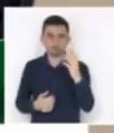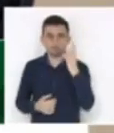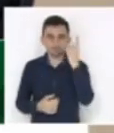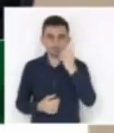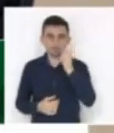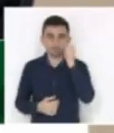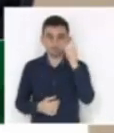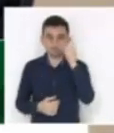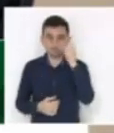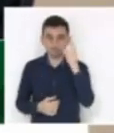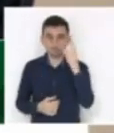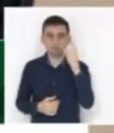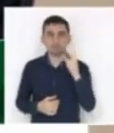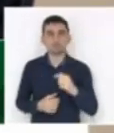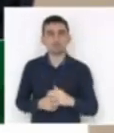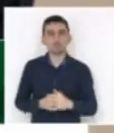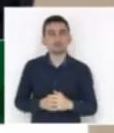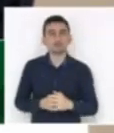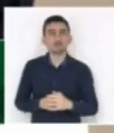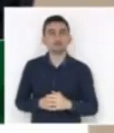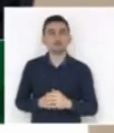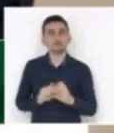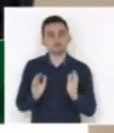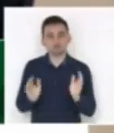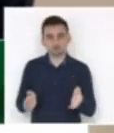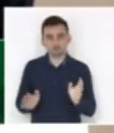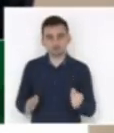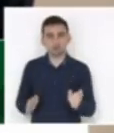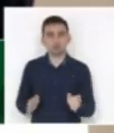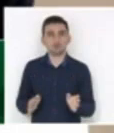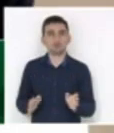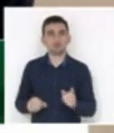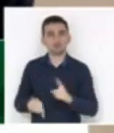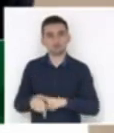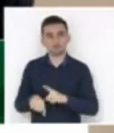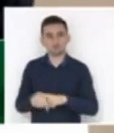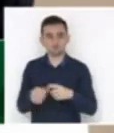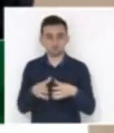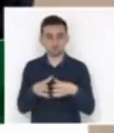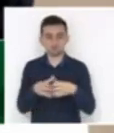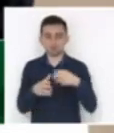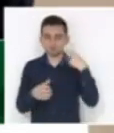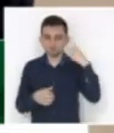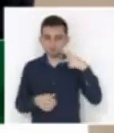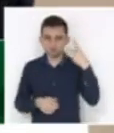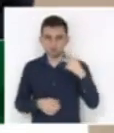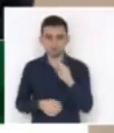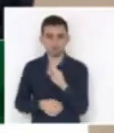Valduga, que utilizou o horário destinado aos partidos políticos pelo PCdoB.